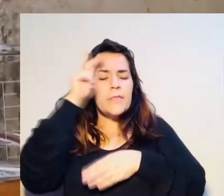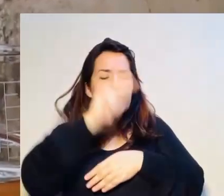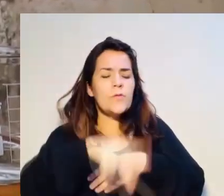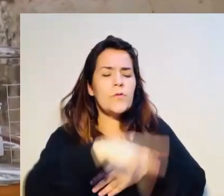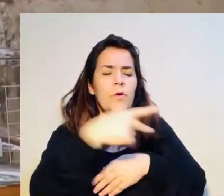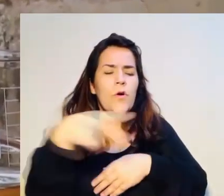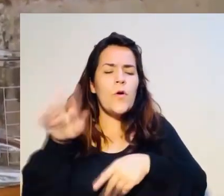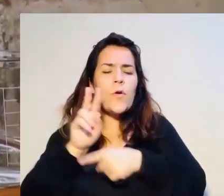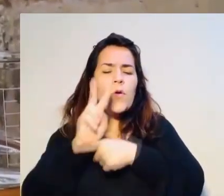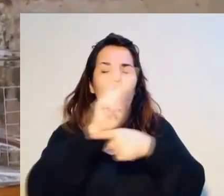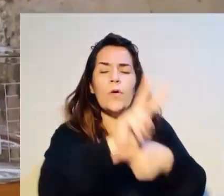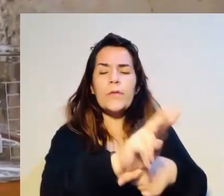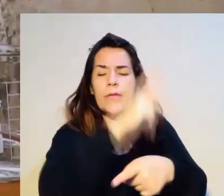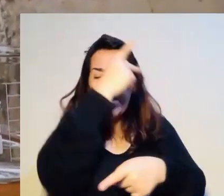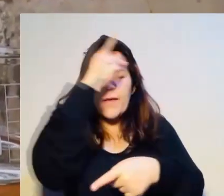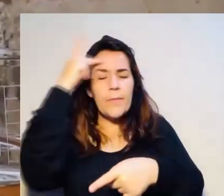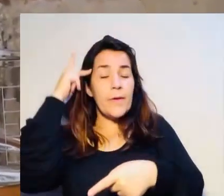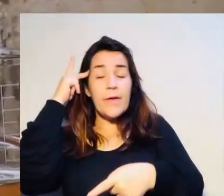cada curandeira.